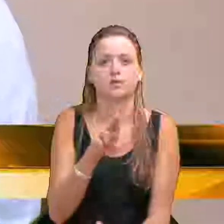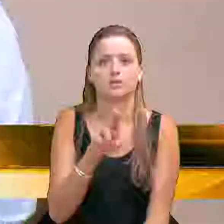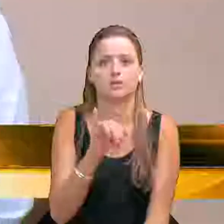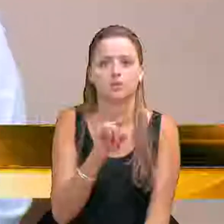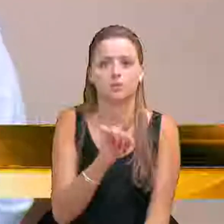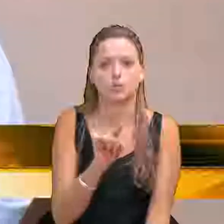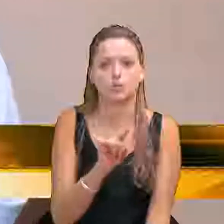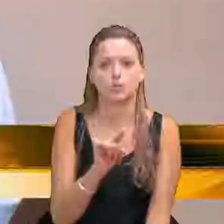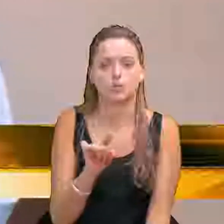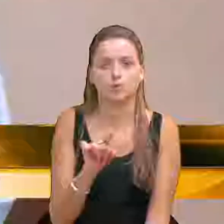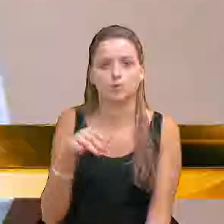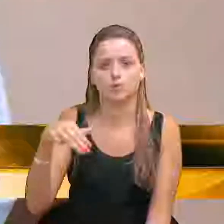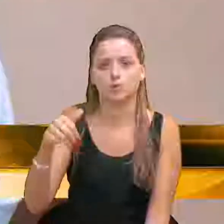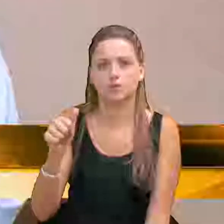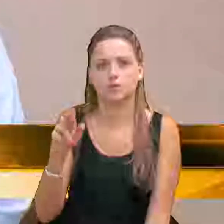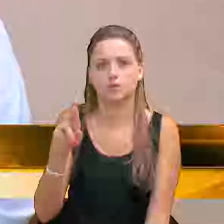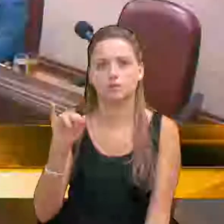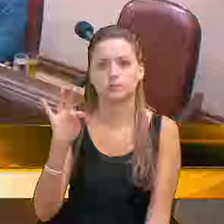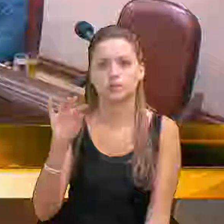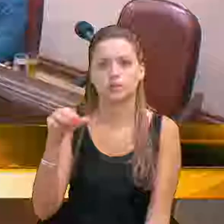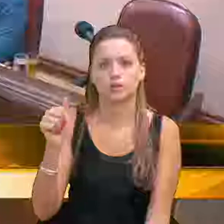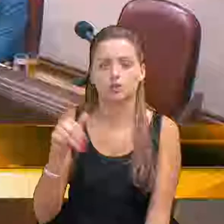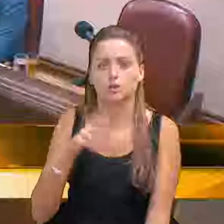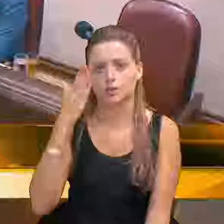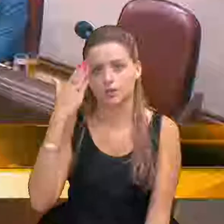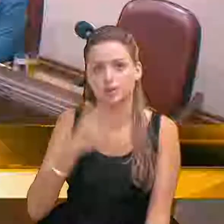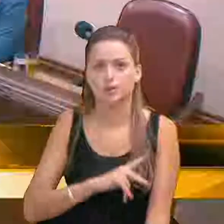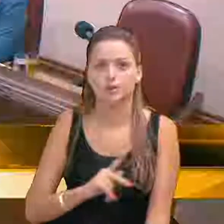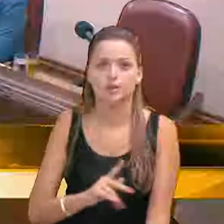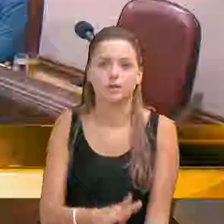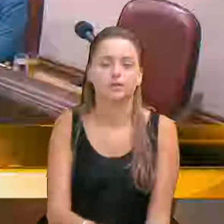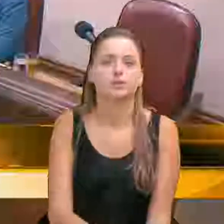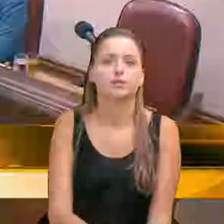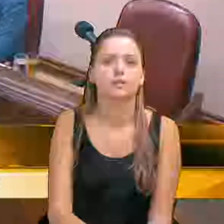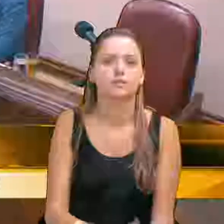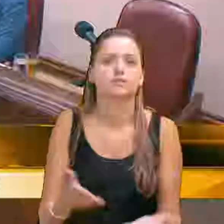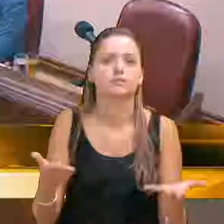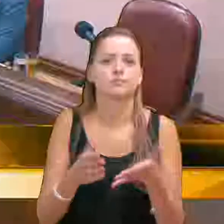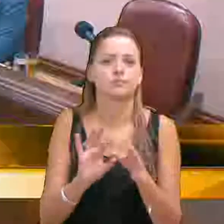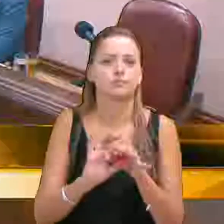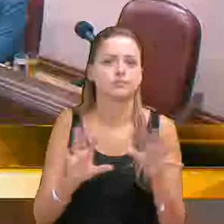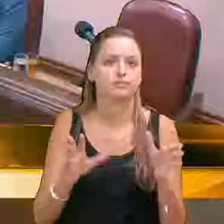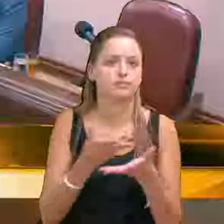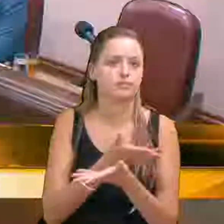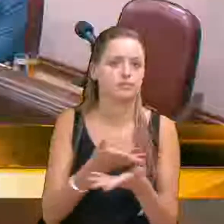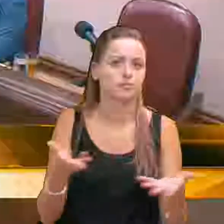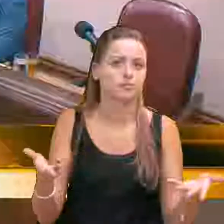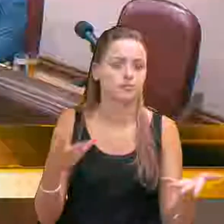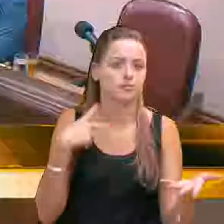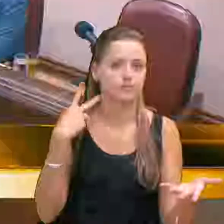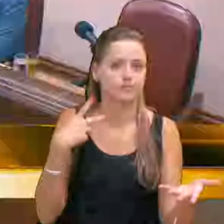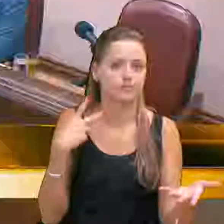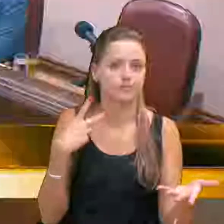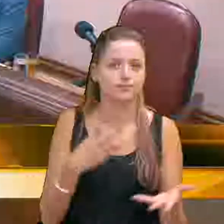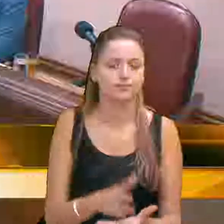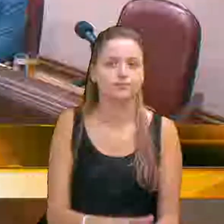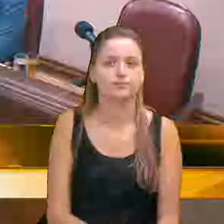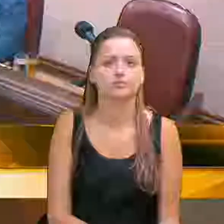Luiz Rafael Martins. Obrigado, presidente. A palavra está à disposição dos senhores